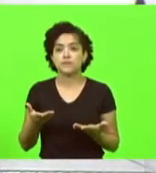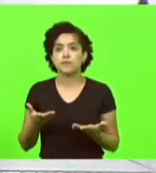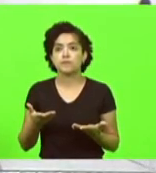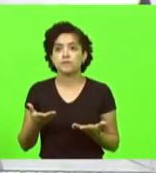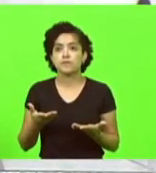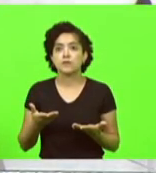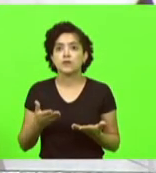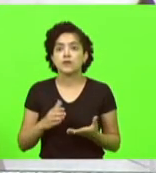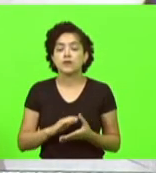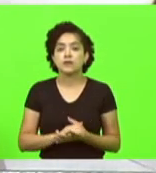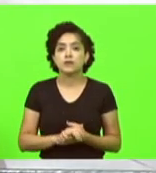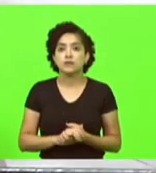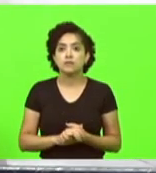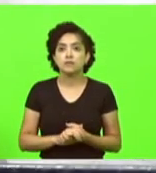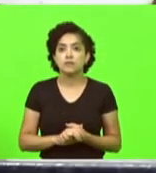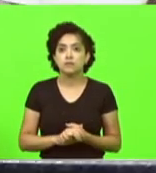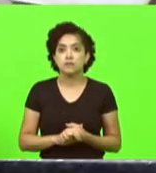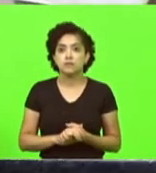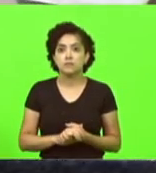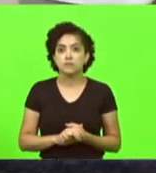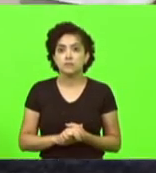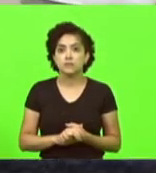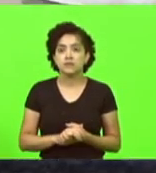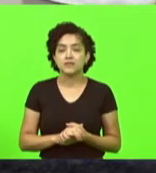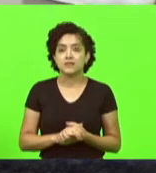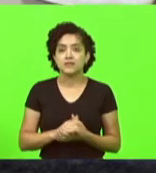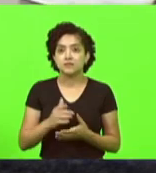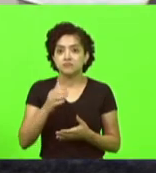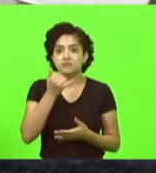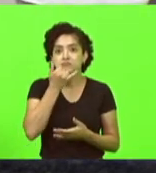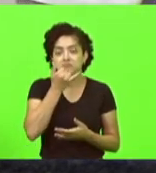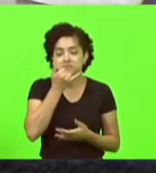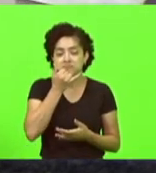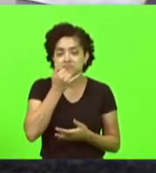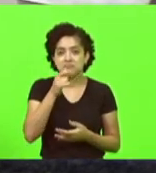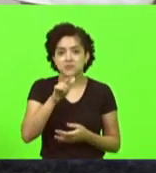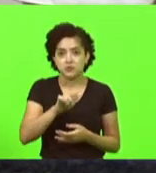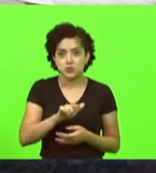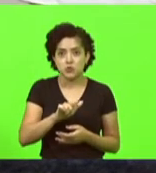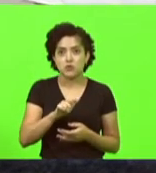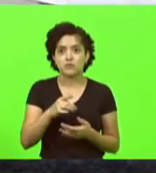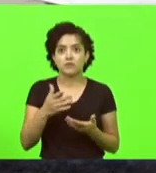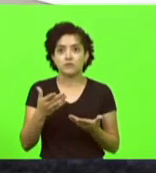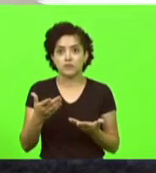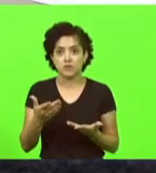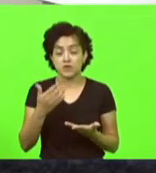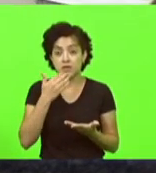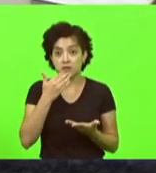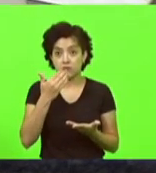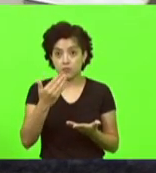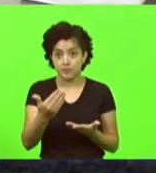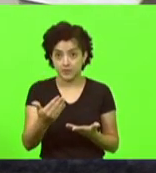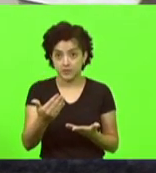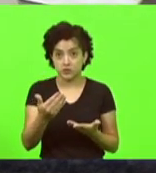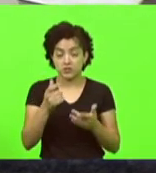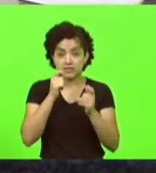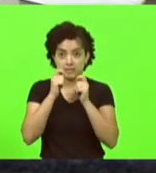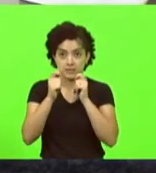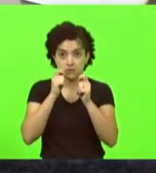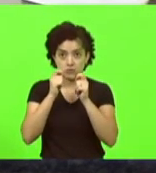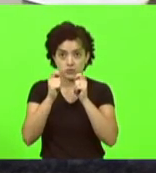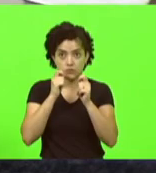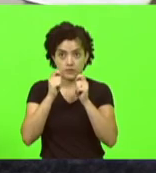junto conosco, e mais uma vez as minhas escusas, vou pedir que essa assessoria nossa